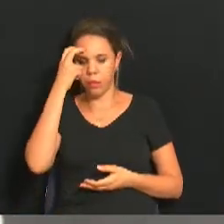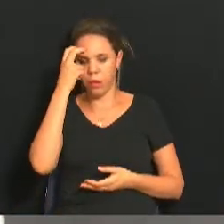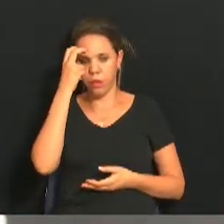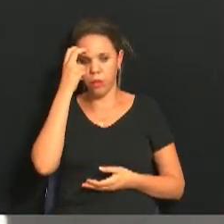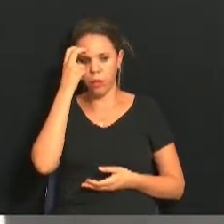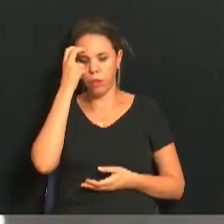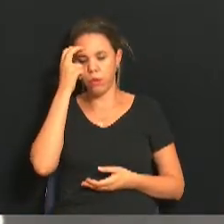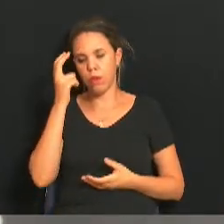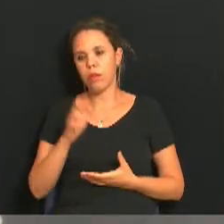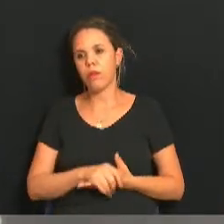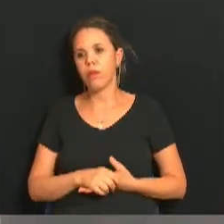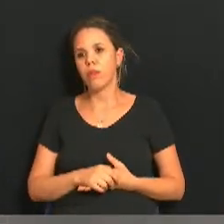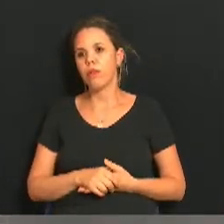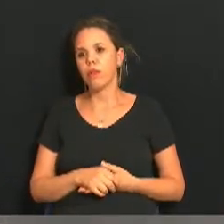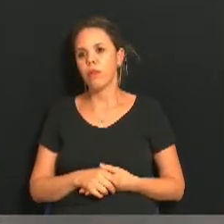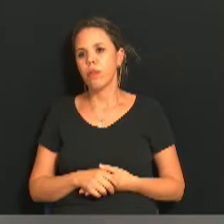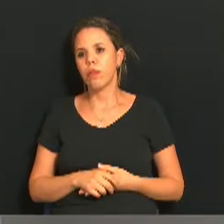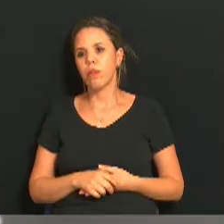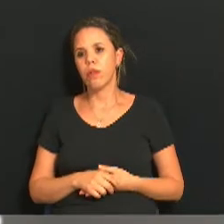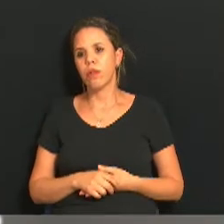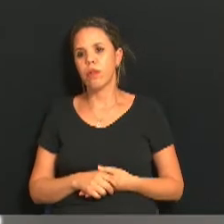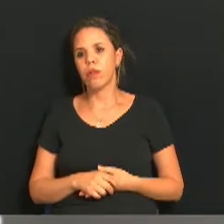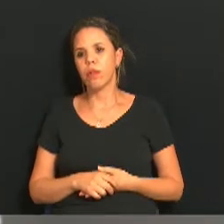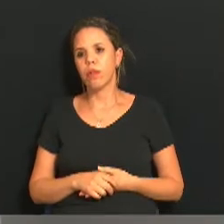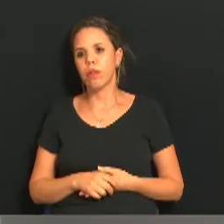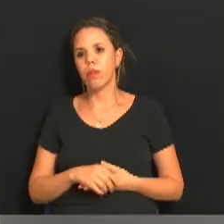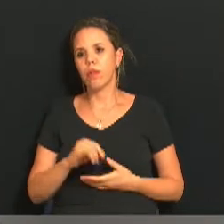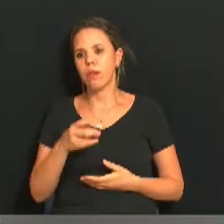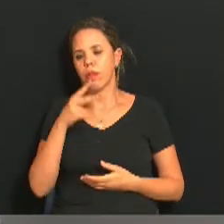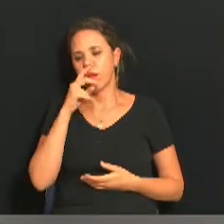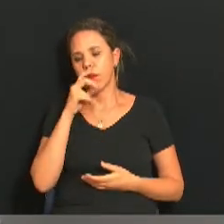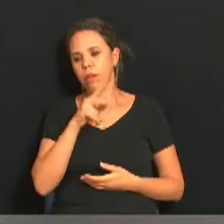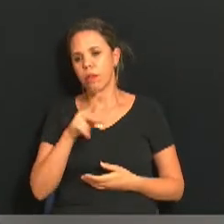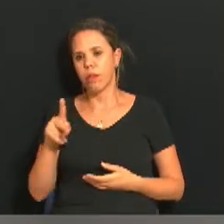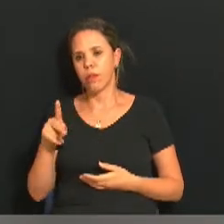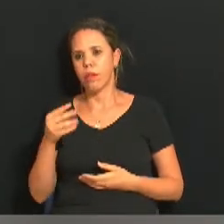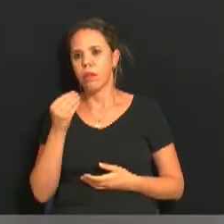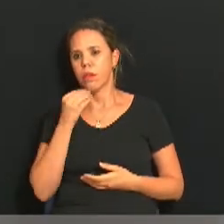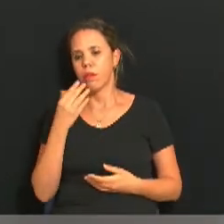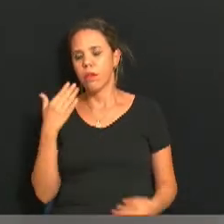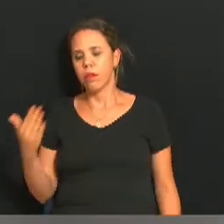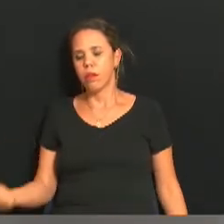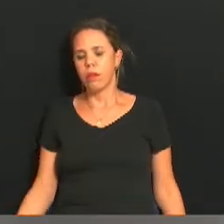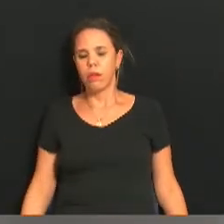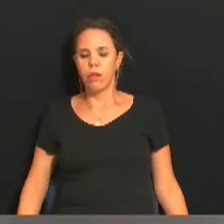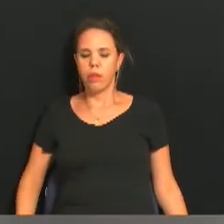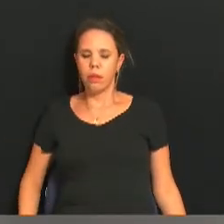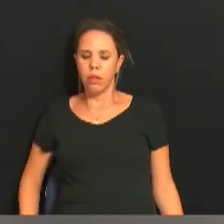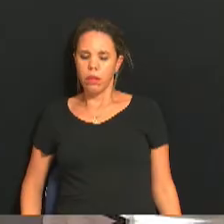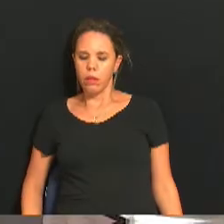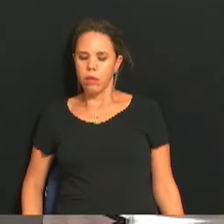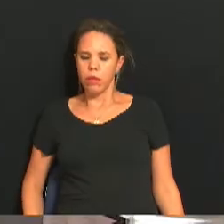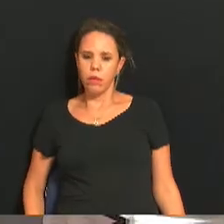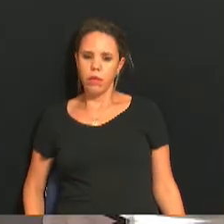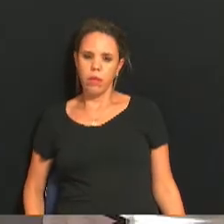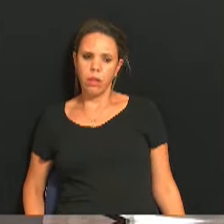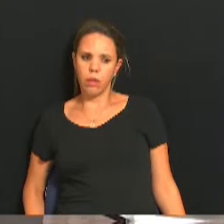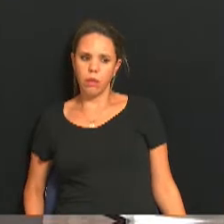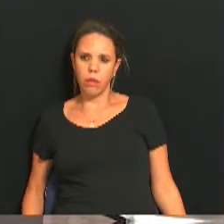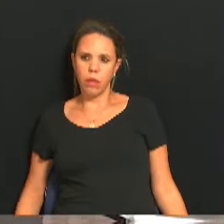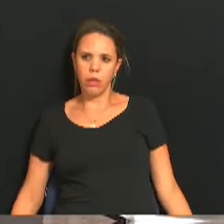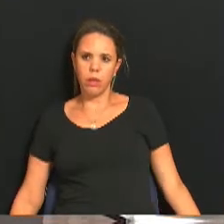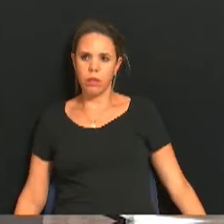e agradecer Presidente Jorge Schneider para ter oportunidade muito obrigada e